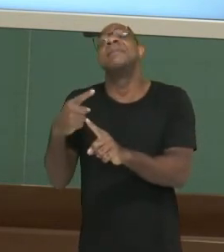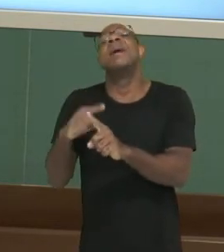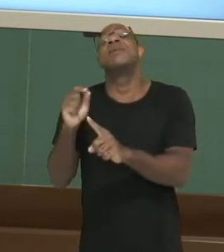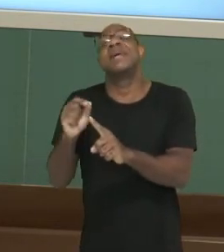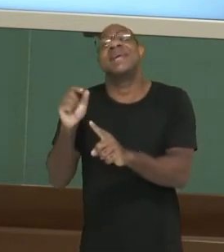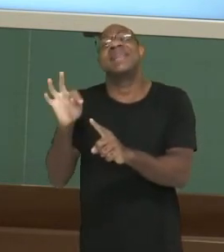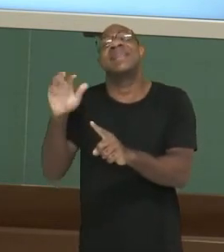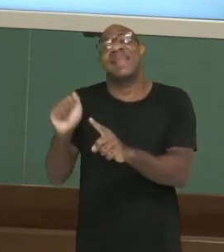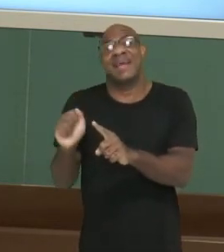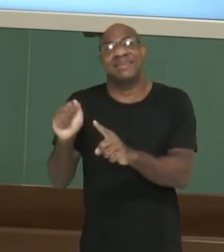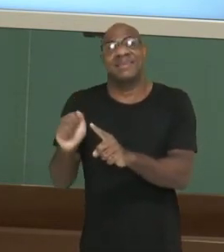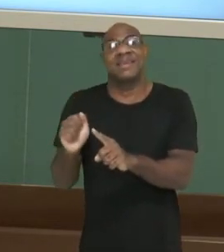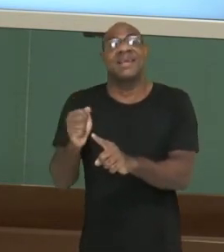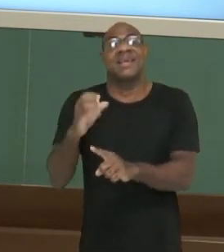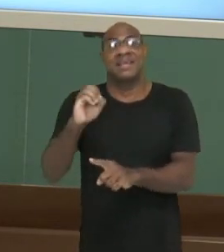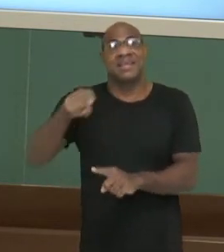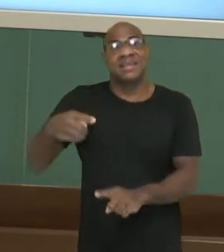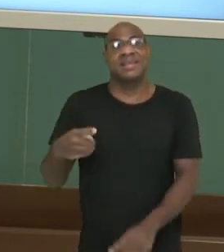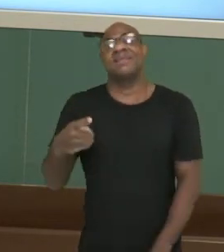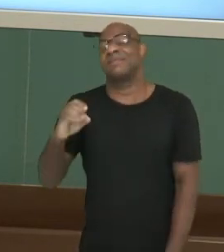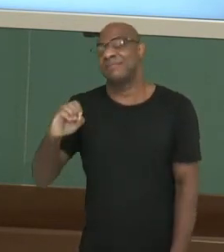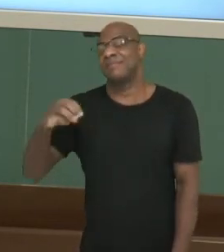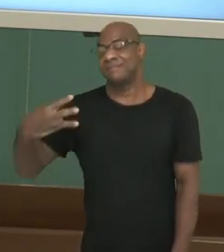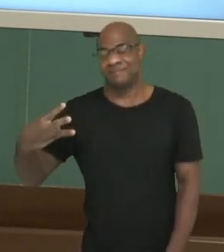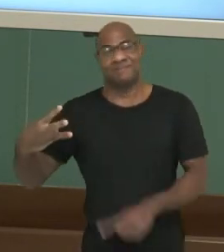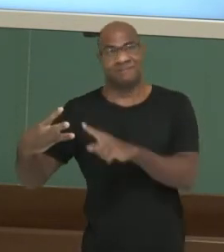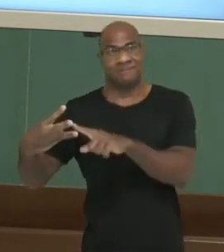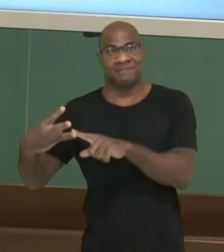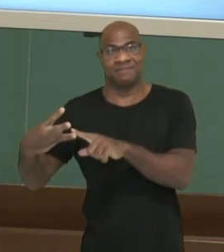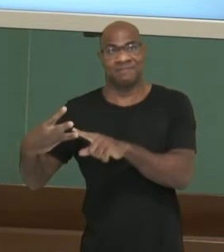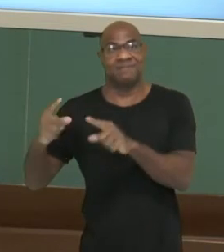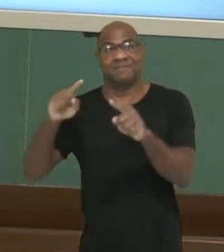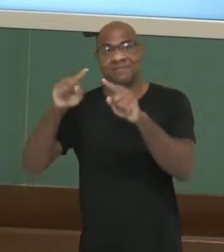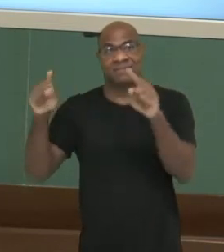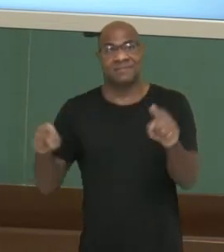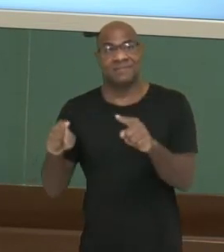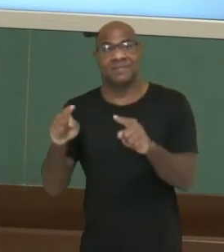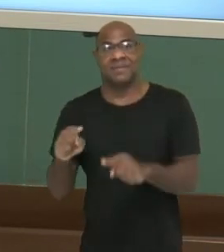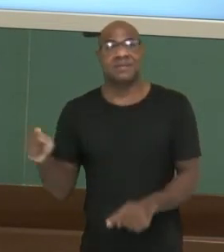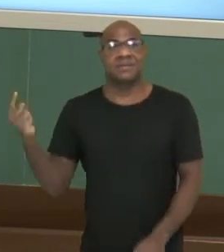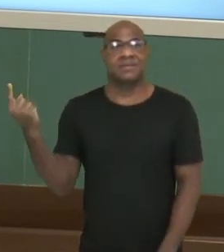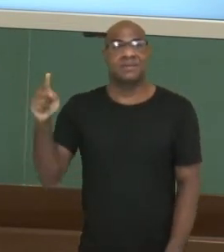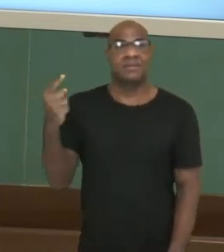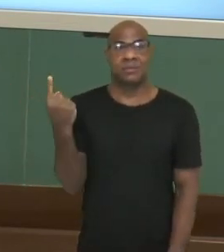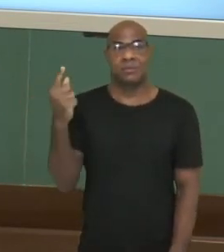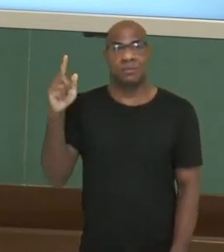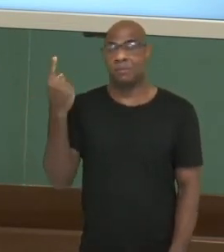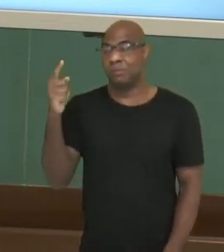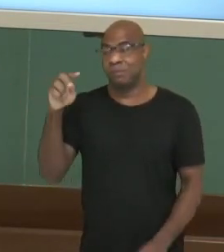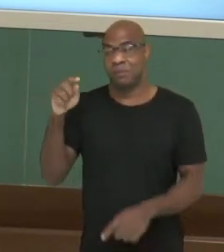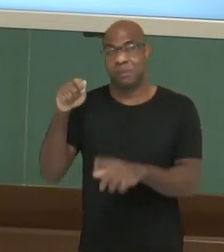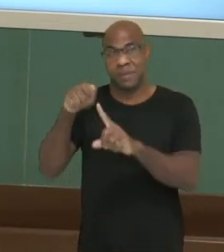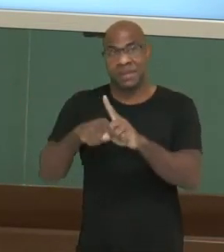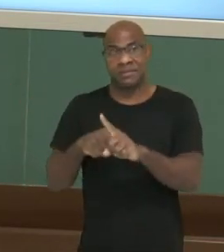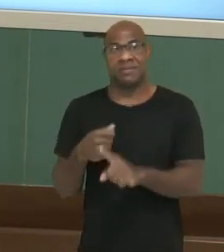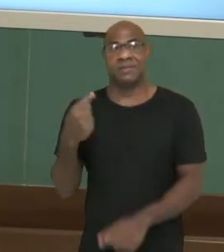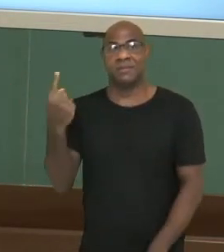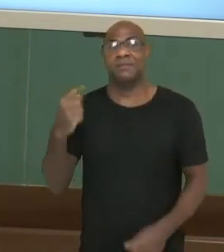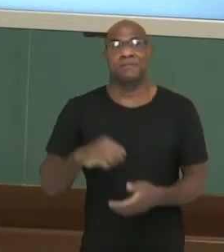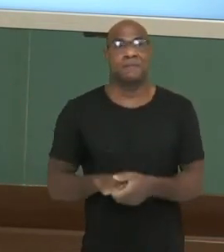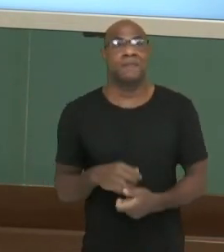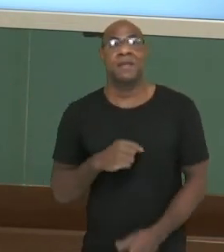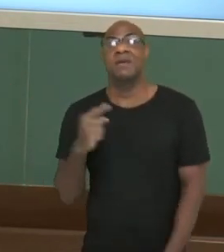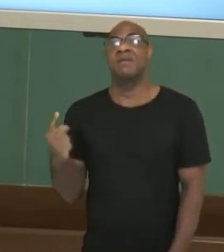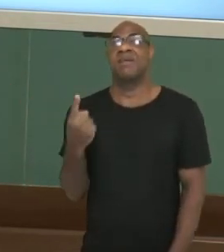mês é 0,03. No primeiro mês. Então, faço essa conta, eu tenho que o valor 1 é